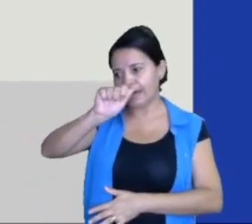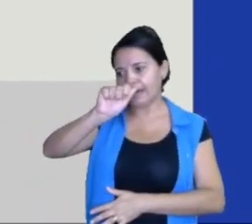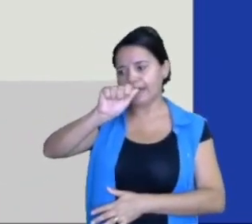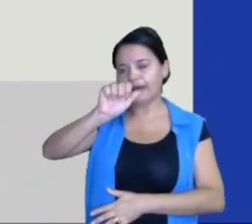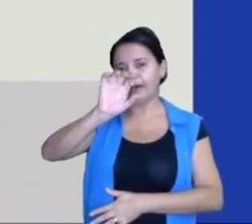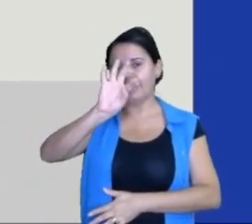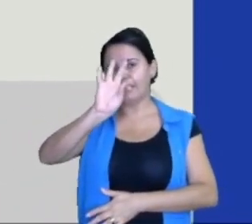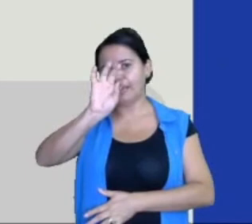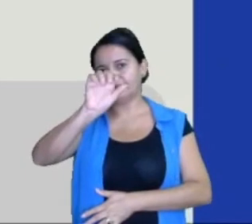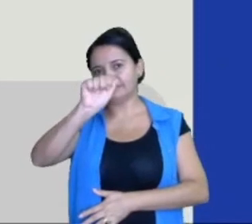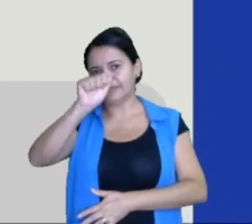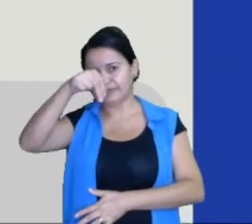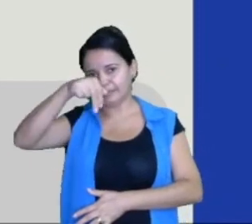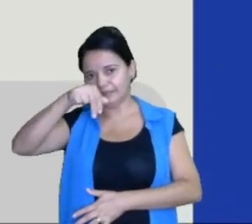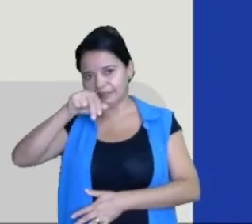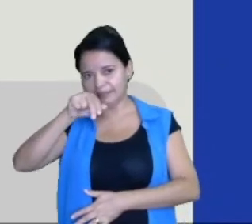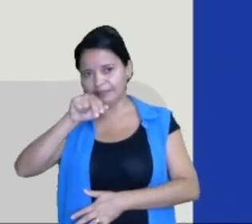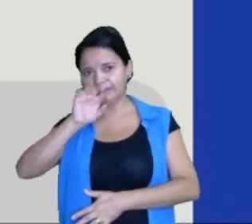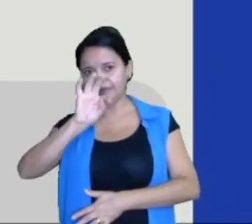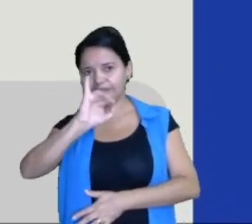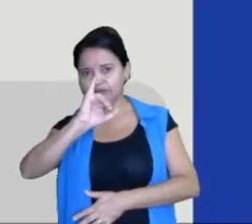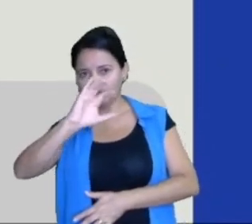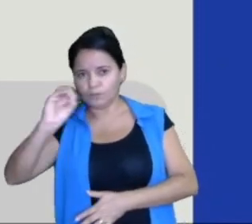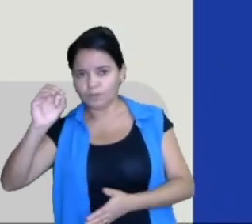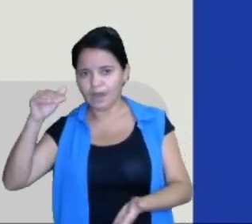chamada Marcha para o Oeste.